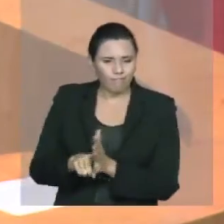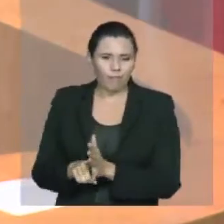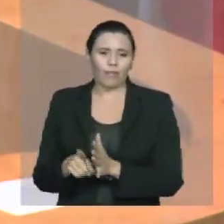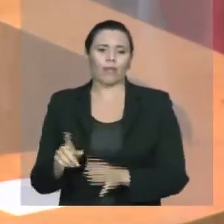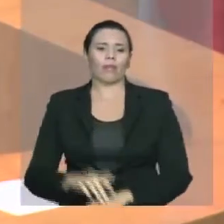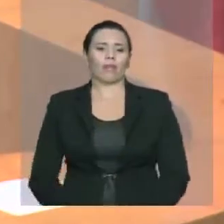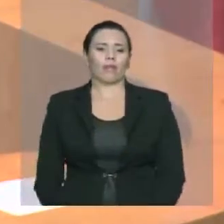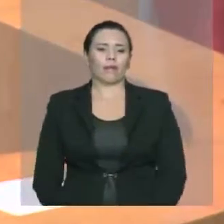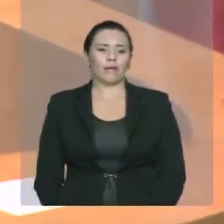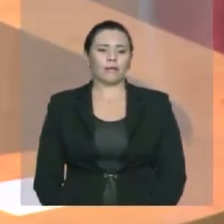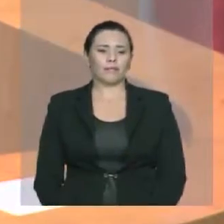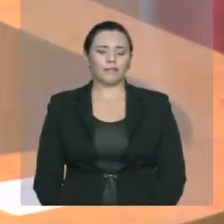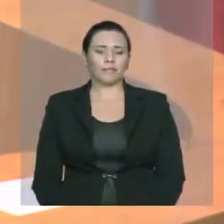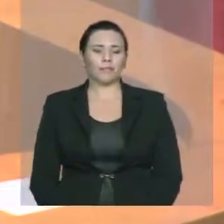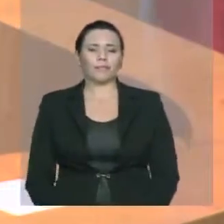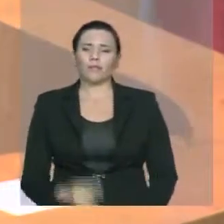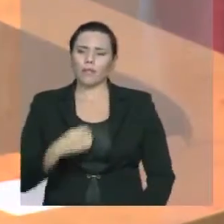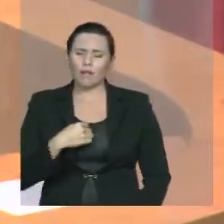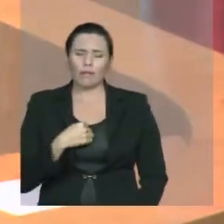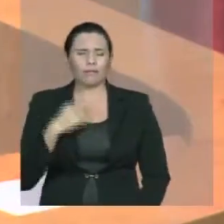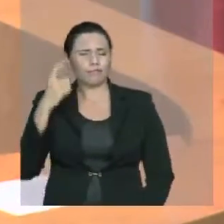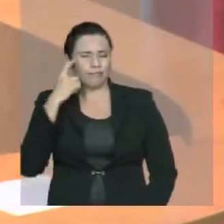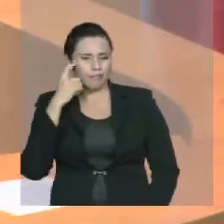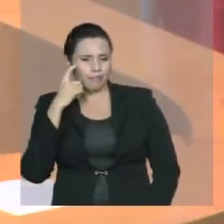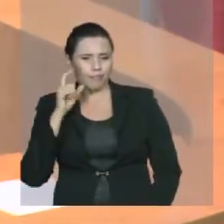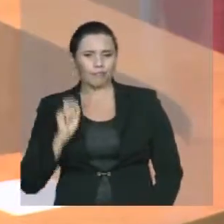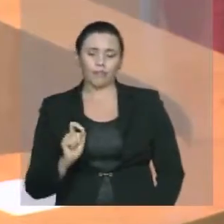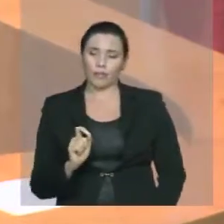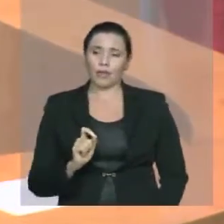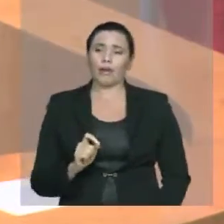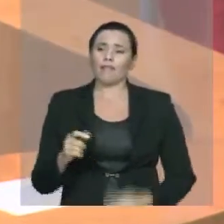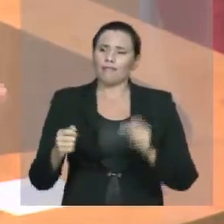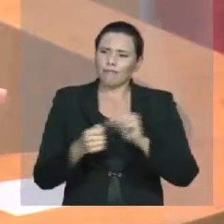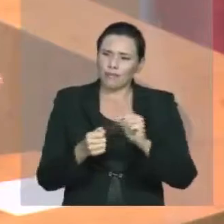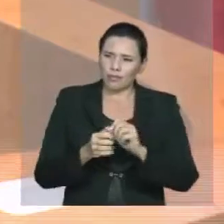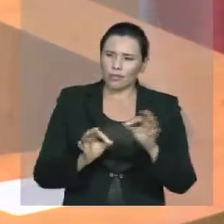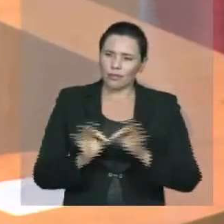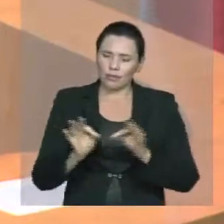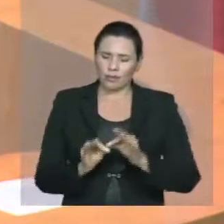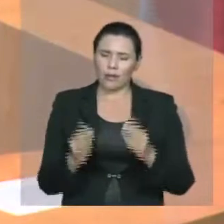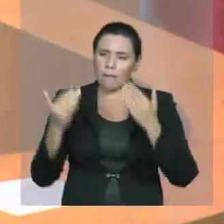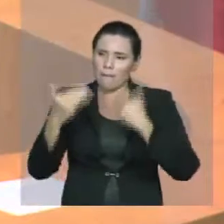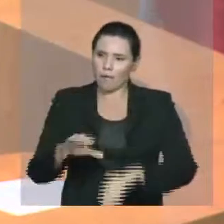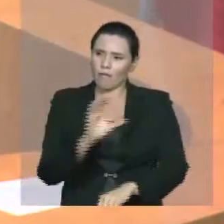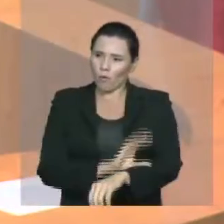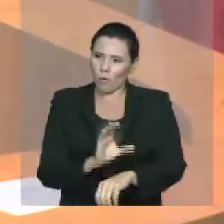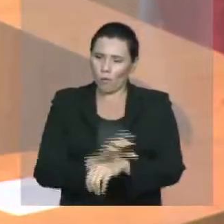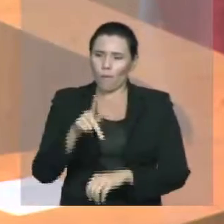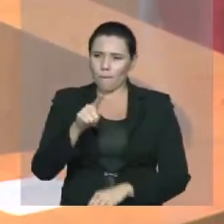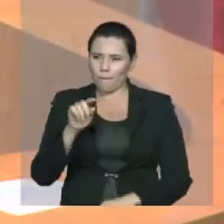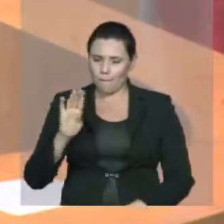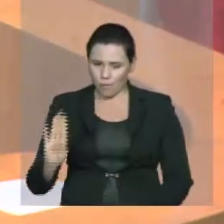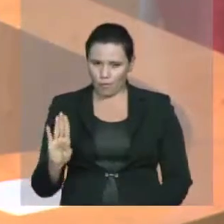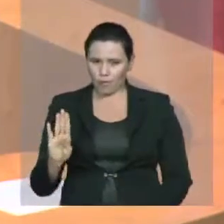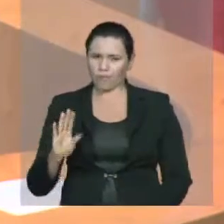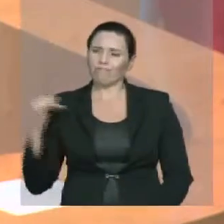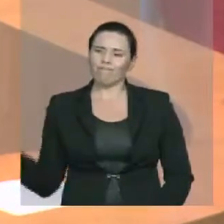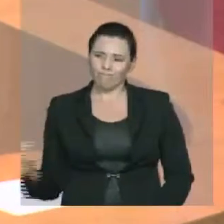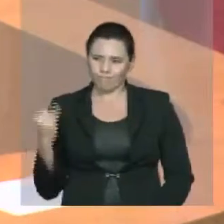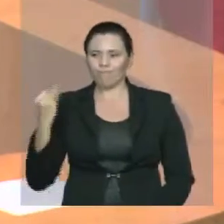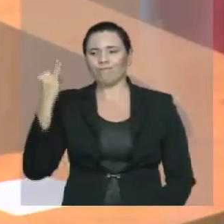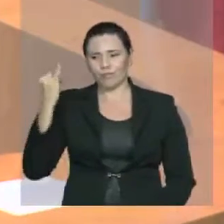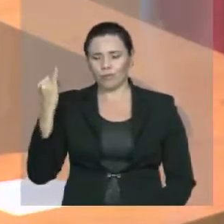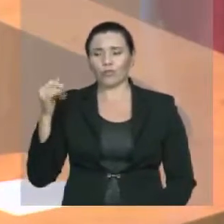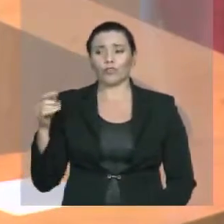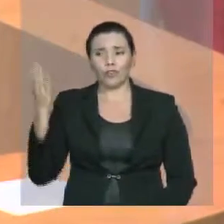convocação. Nós compreendemos que a realização do concurso público é de suma importância, como foi anunciado pelo governador Flávio Dino